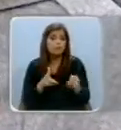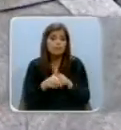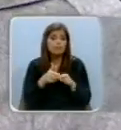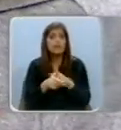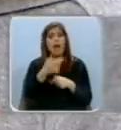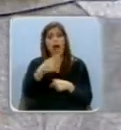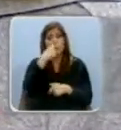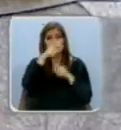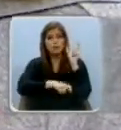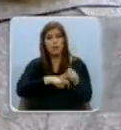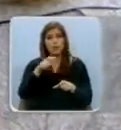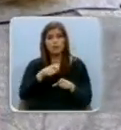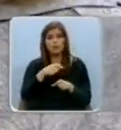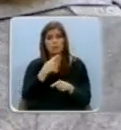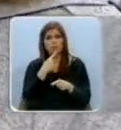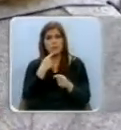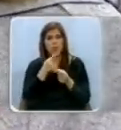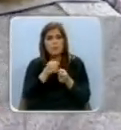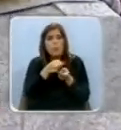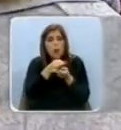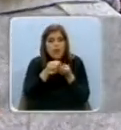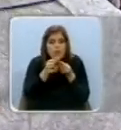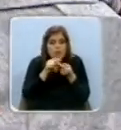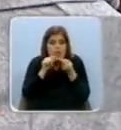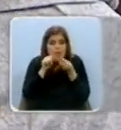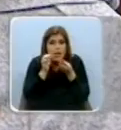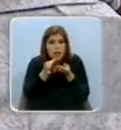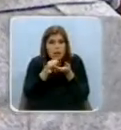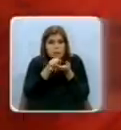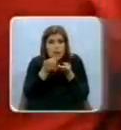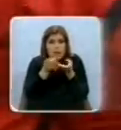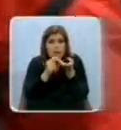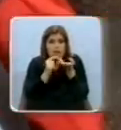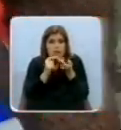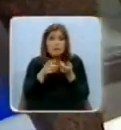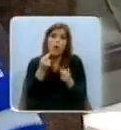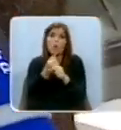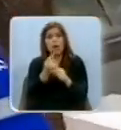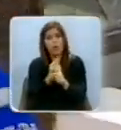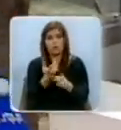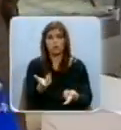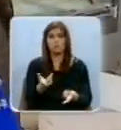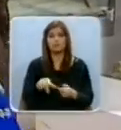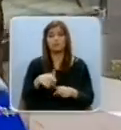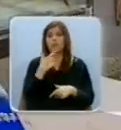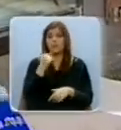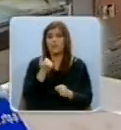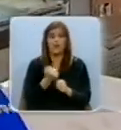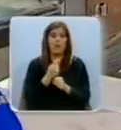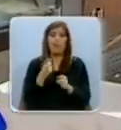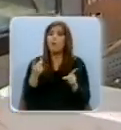alguma gente a contar os quebradinhos para ver se chega para levar aquilo que elas querem. Não se pode comprar como se comprava,